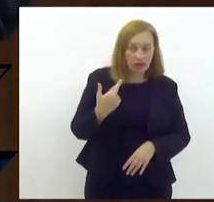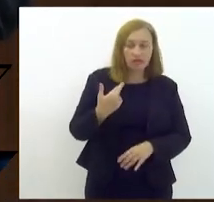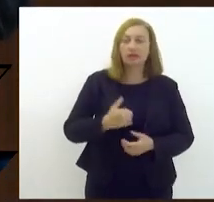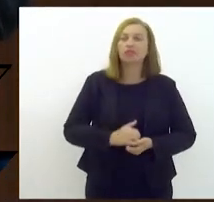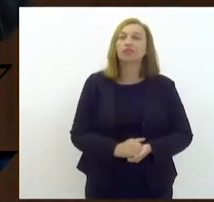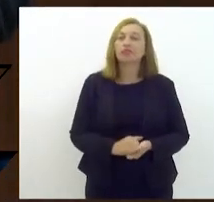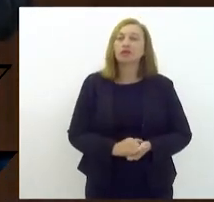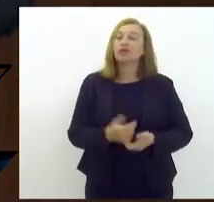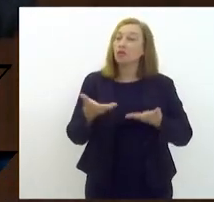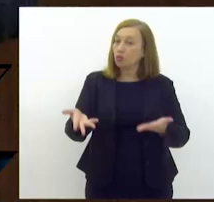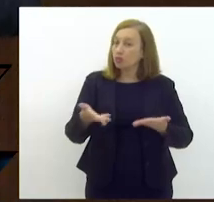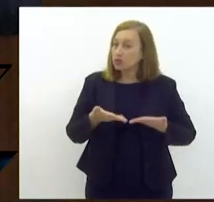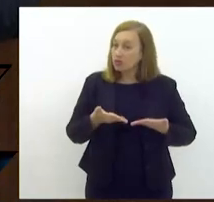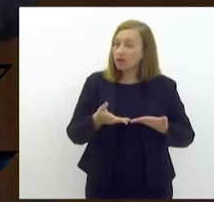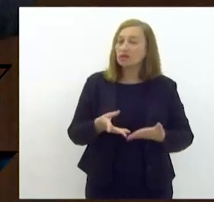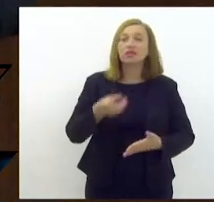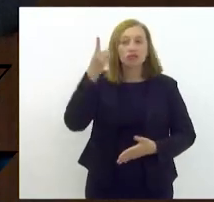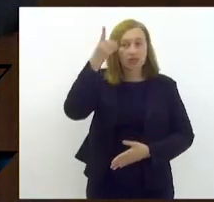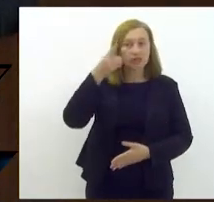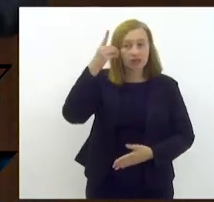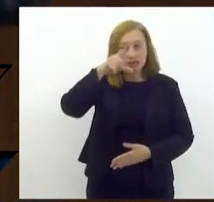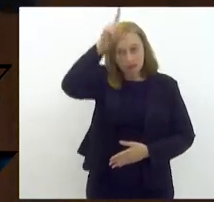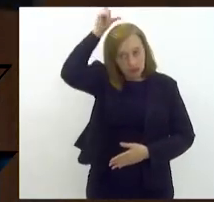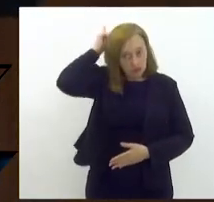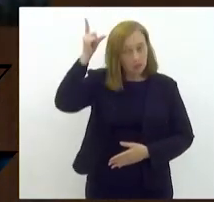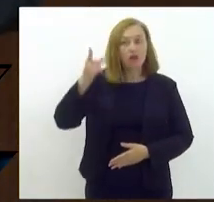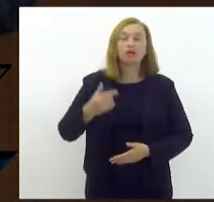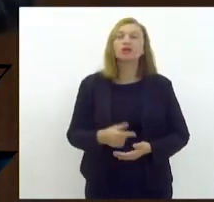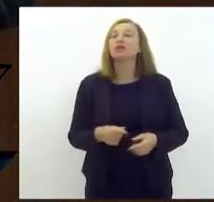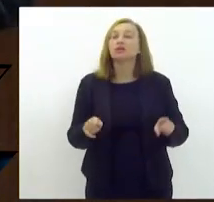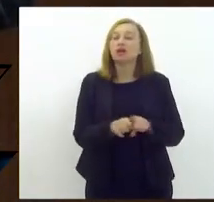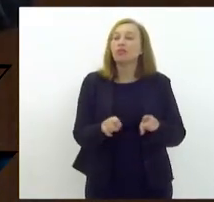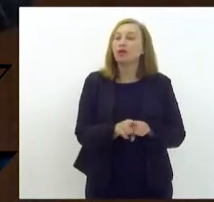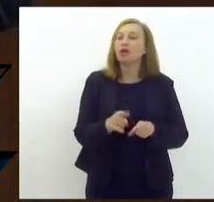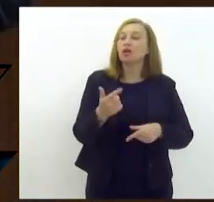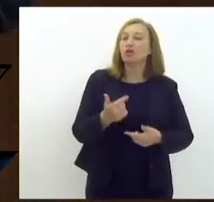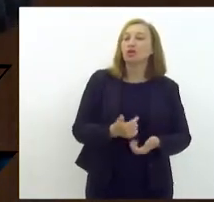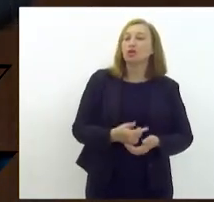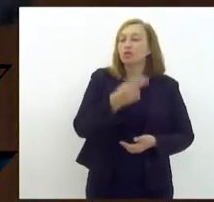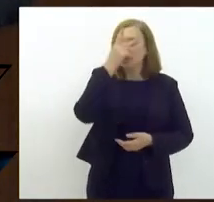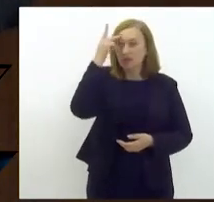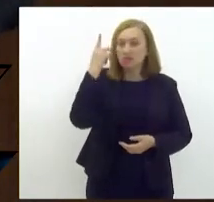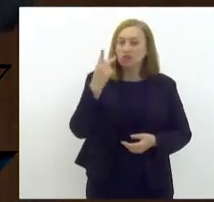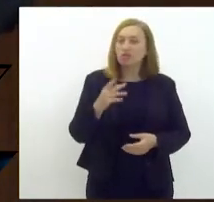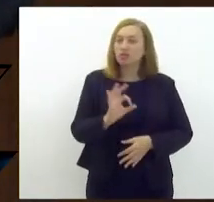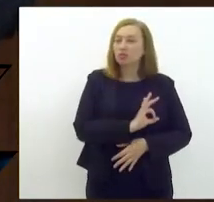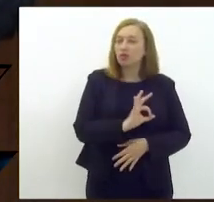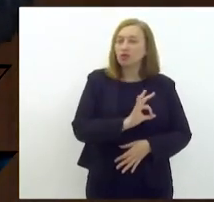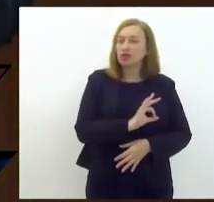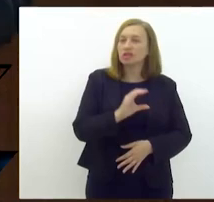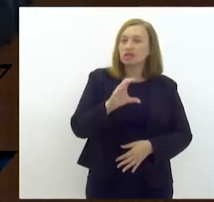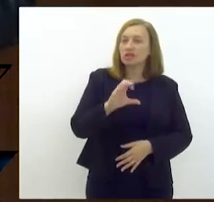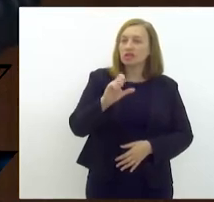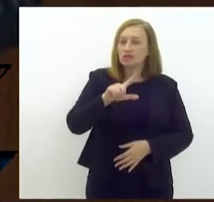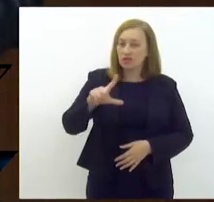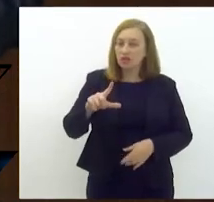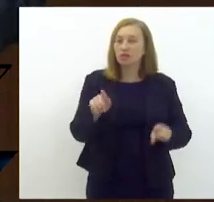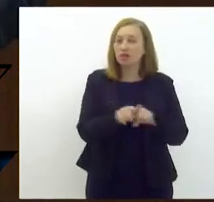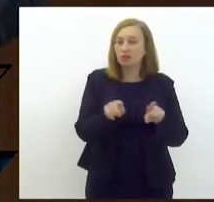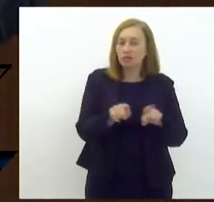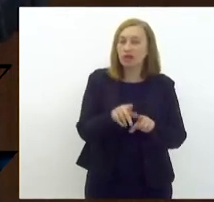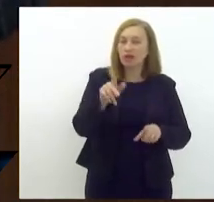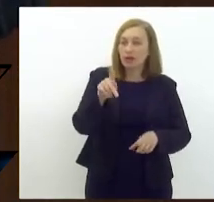foi convidado Deputado Luis Paulo é com o autor e vão haver também pessoas da Polícia Civil da perícia que inclusive